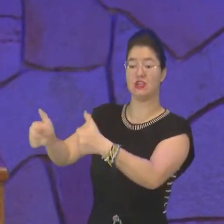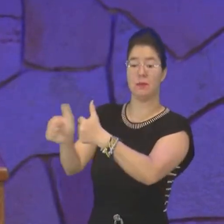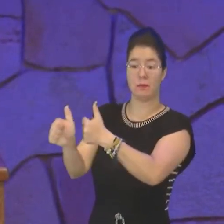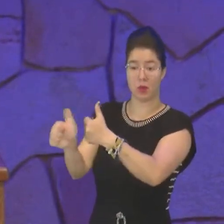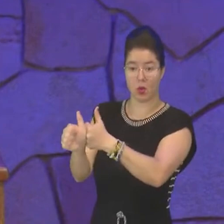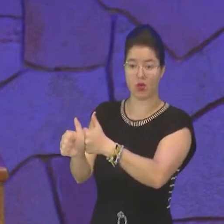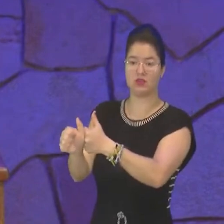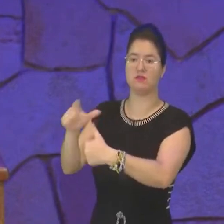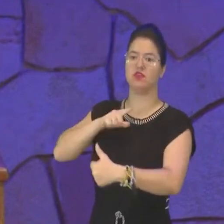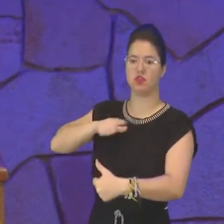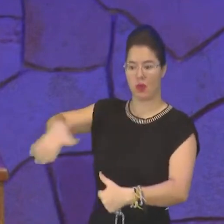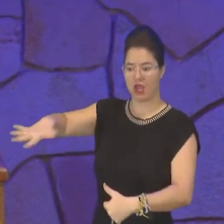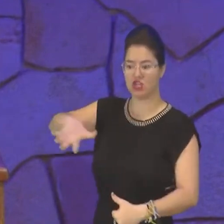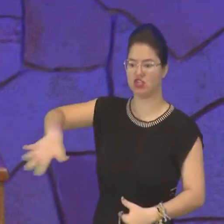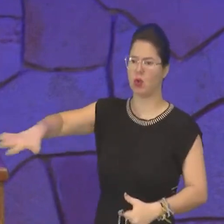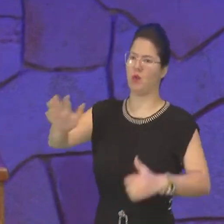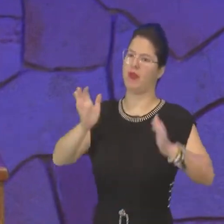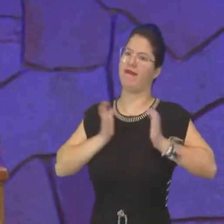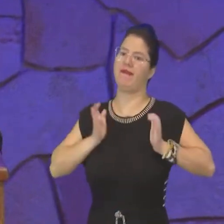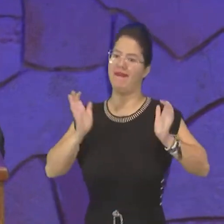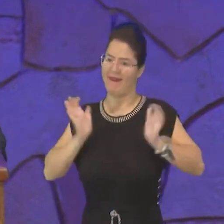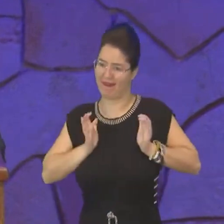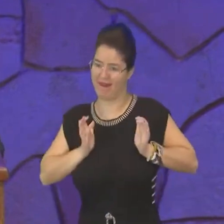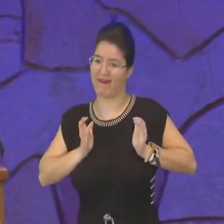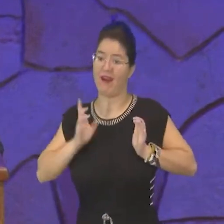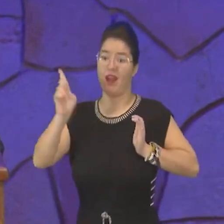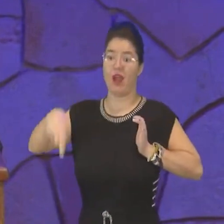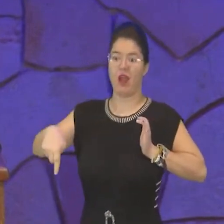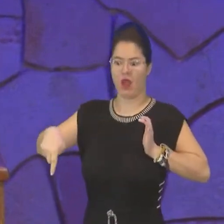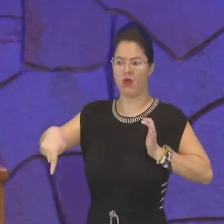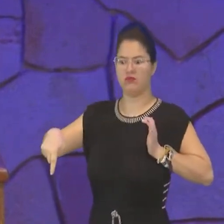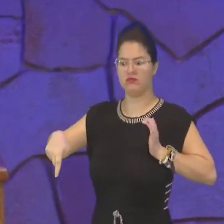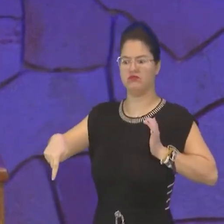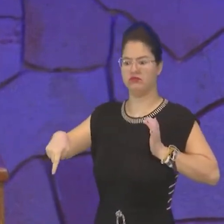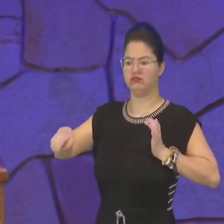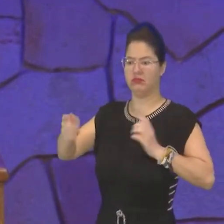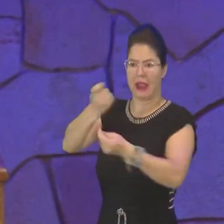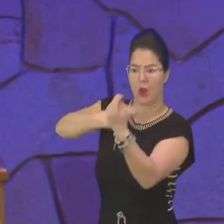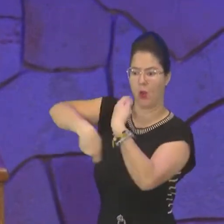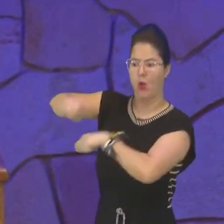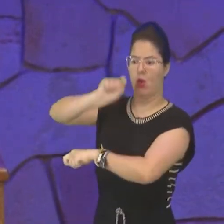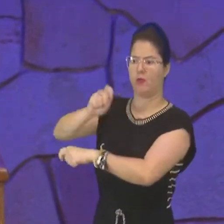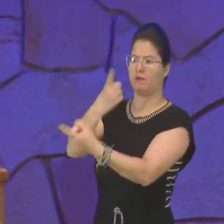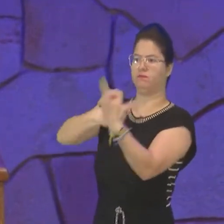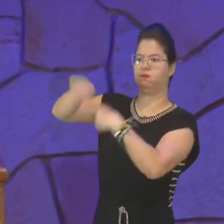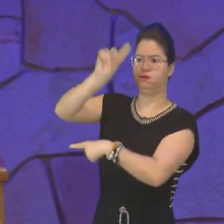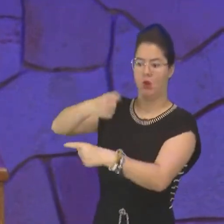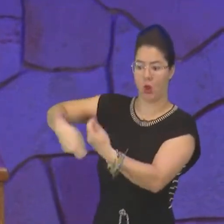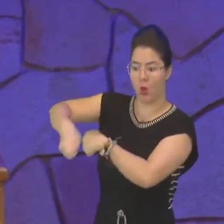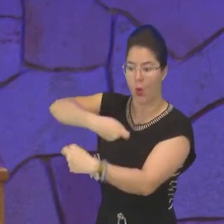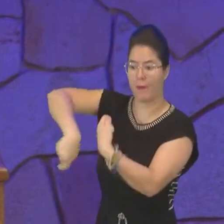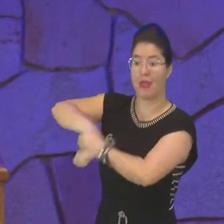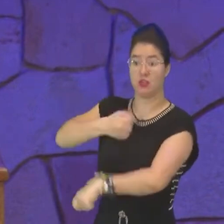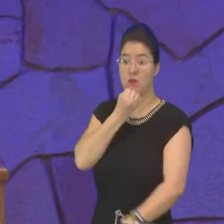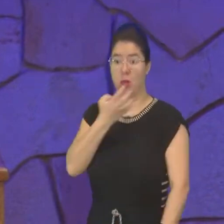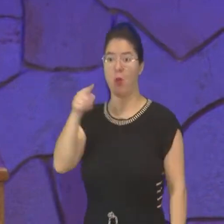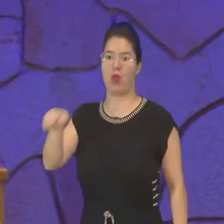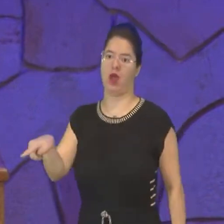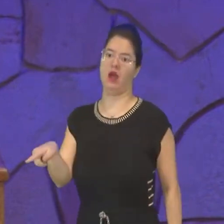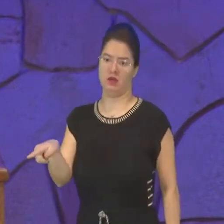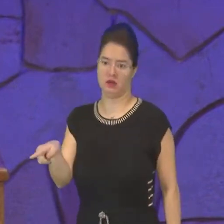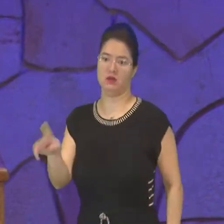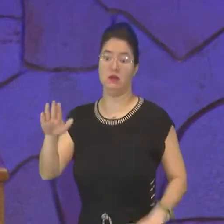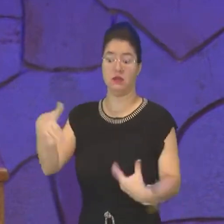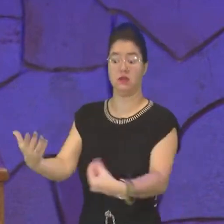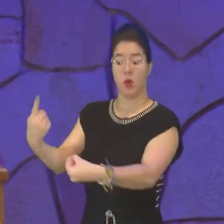uma região muito rica, uma região muito próspera na economia, no comércio. E esta cidade